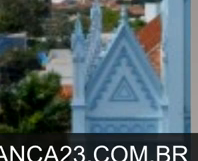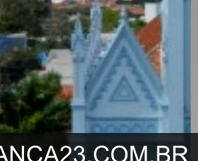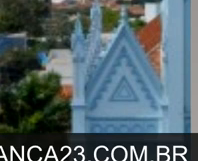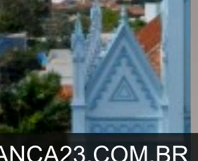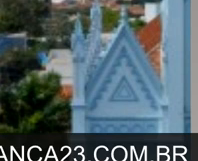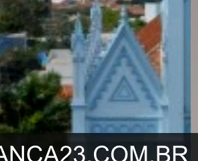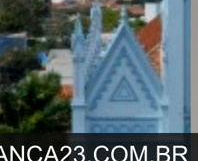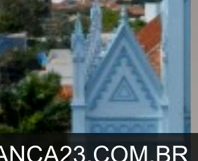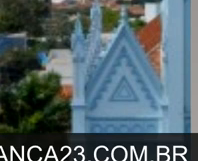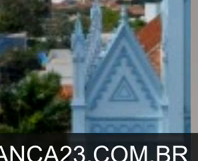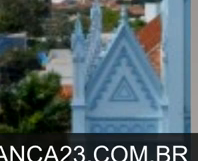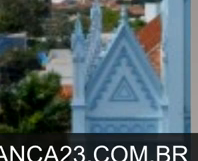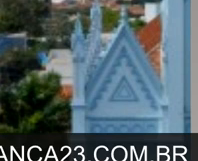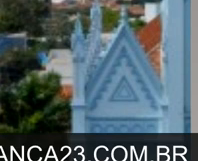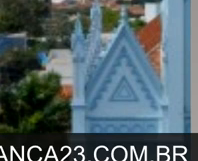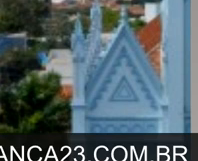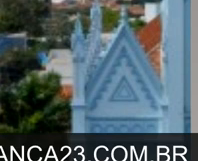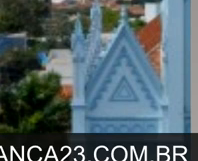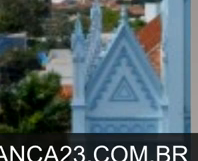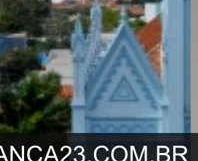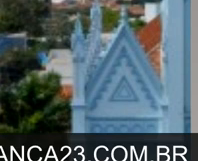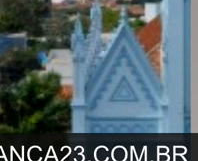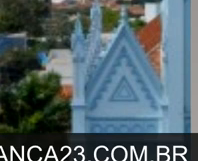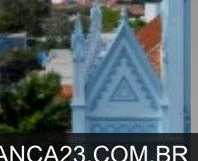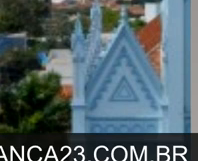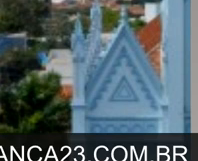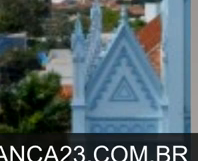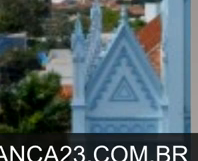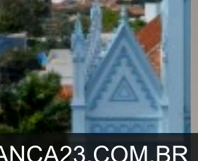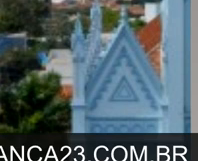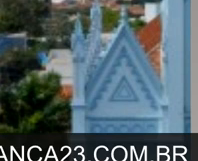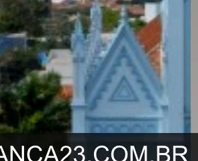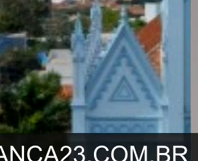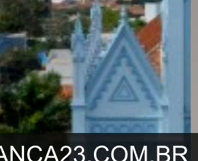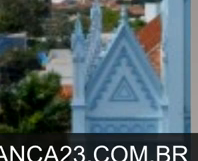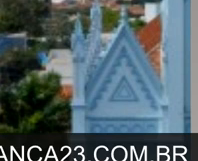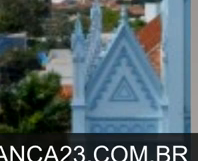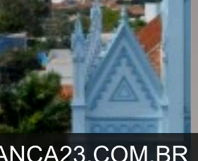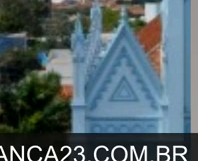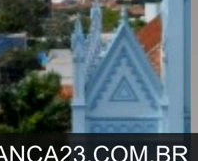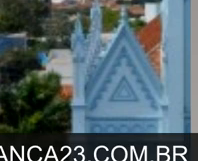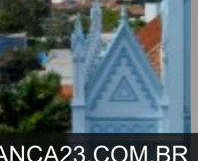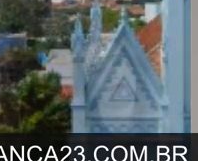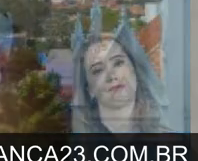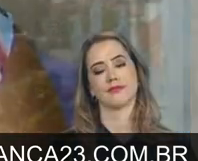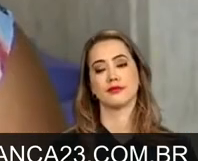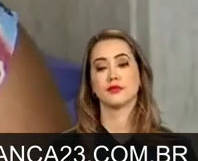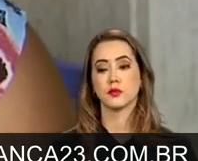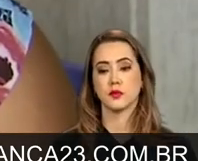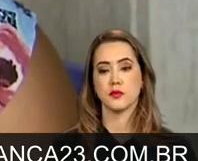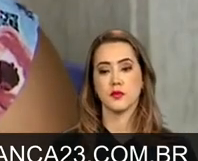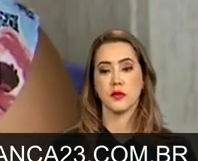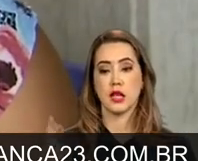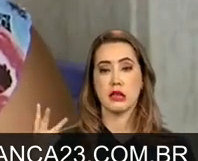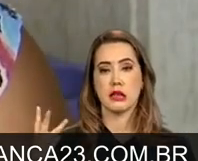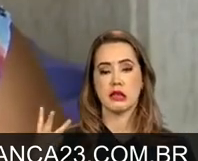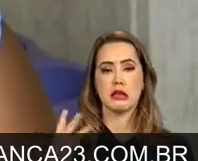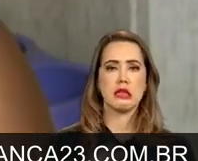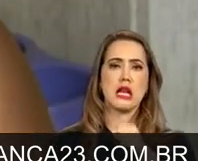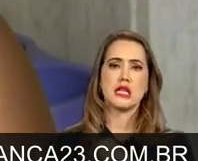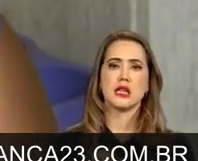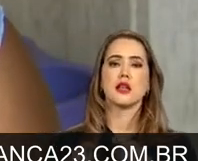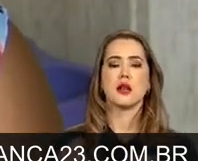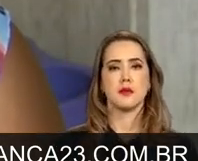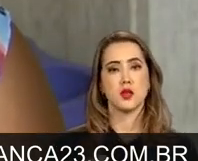Porque 40% da população brasileira tem aí essa doença silenciosa. Há 3 anos, Emilícia teve